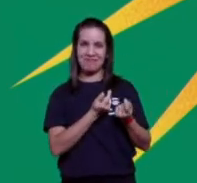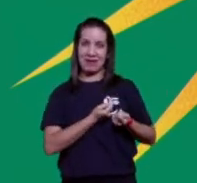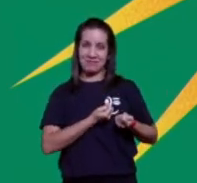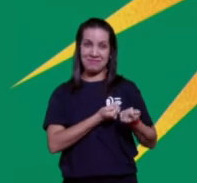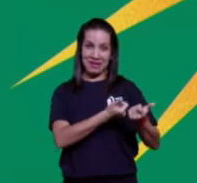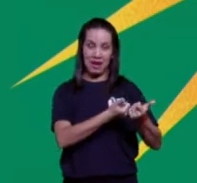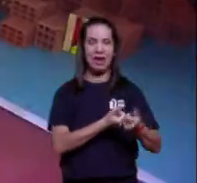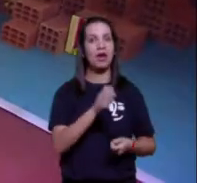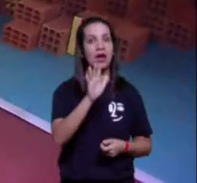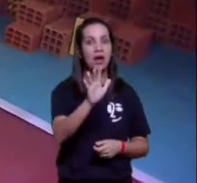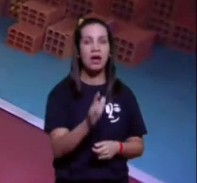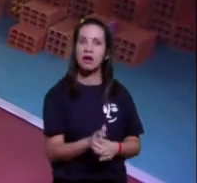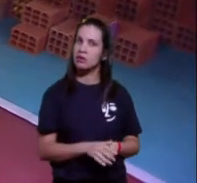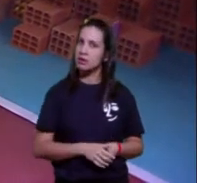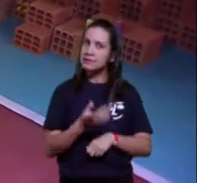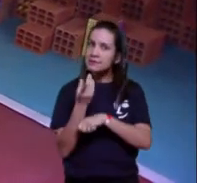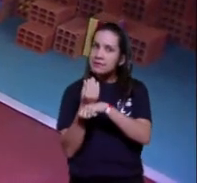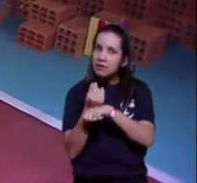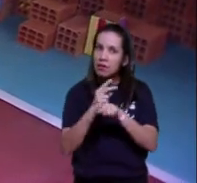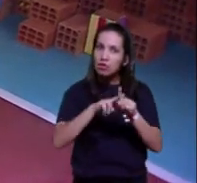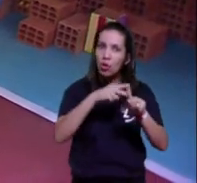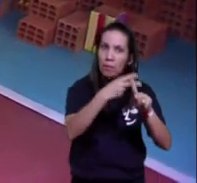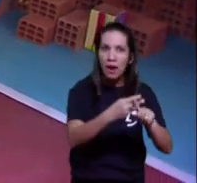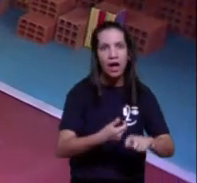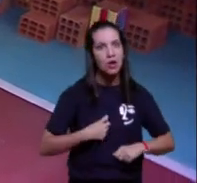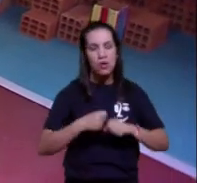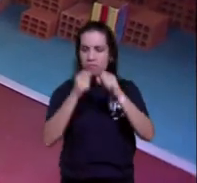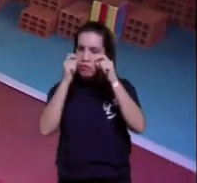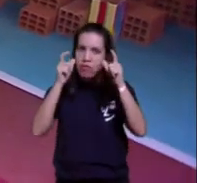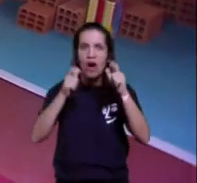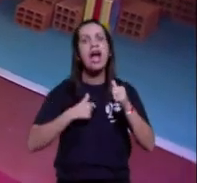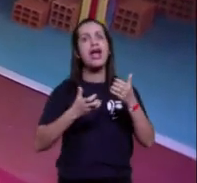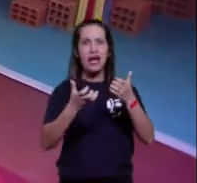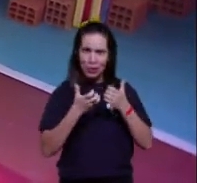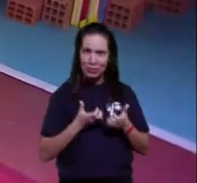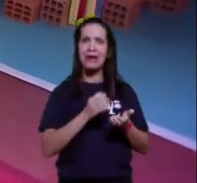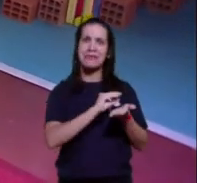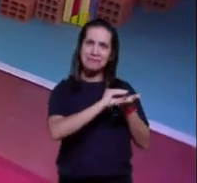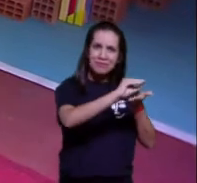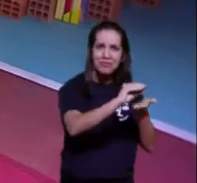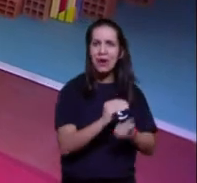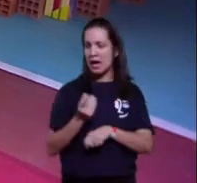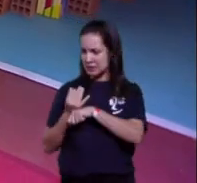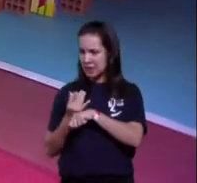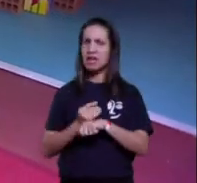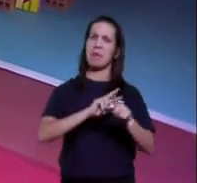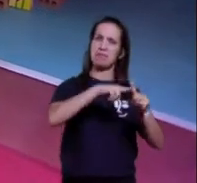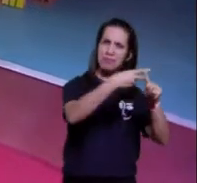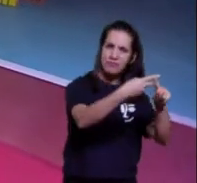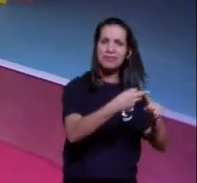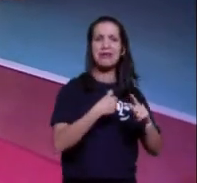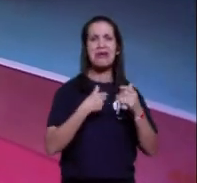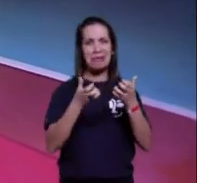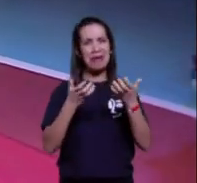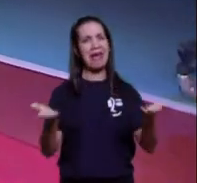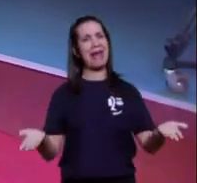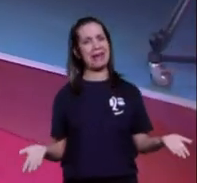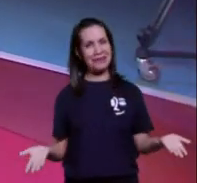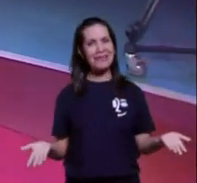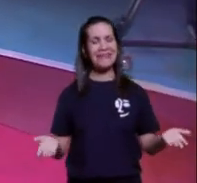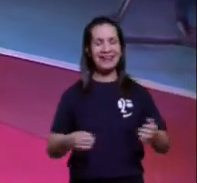do Santander dobrar, me deu um sangue no olho, me deu vontade de doar mais, que eu quero tirar mais dinheiro do Santander.